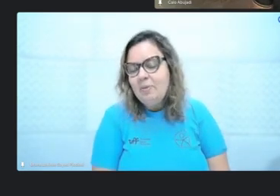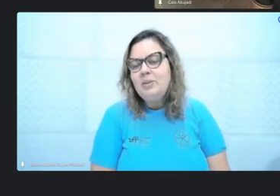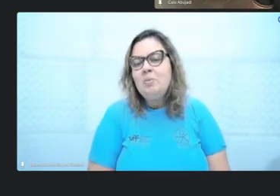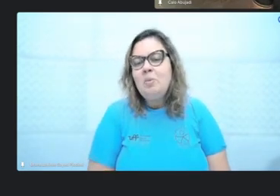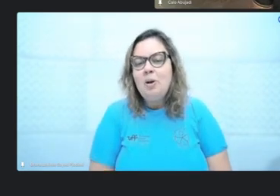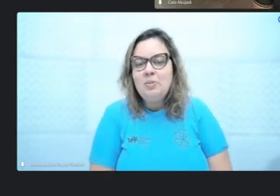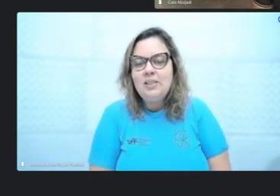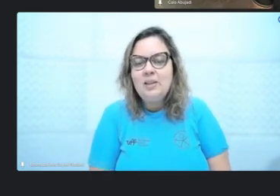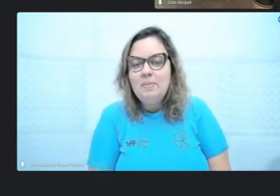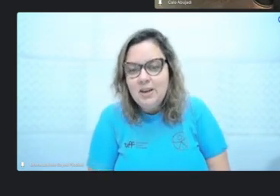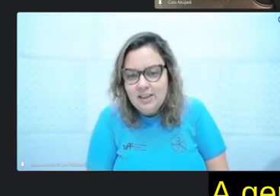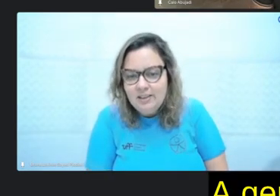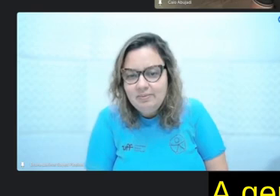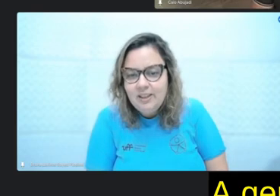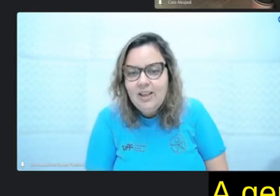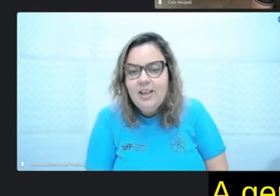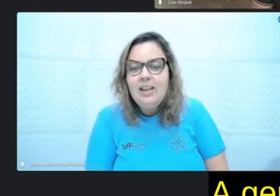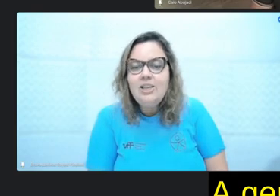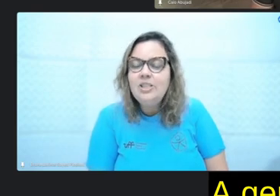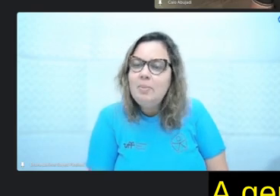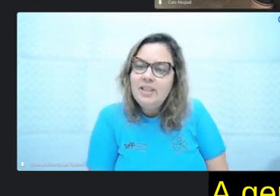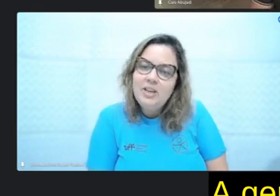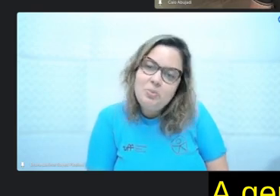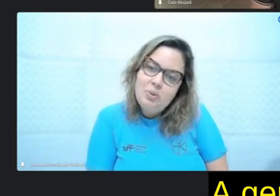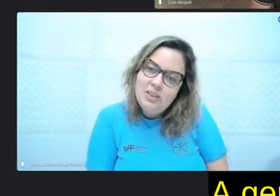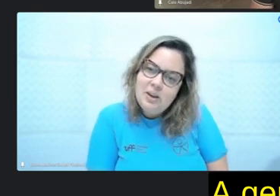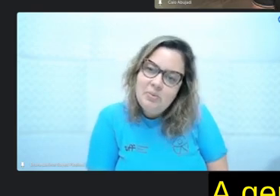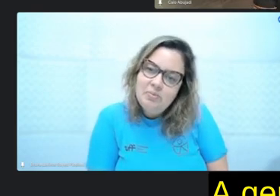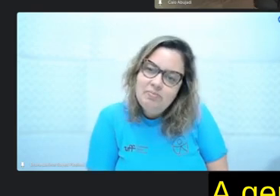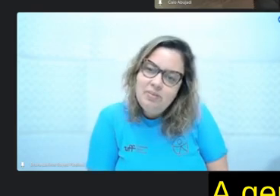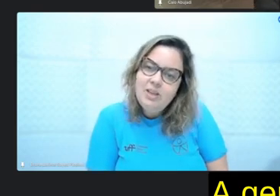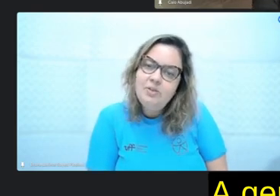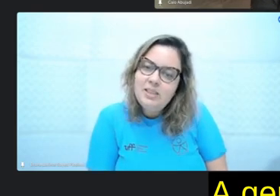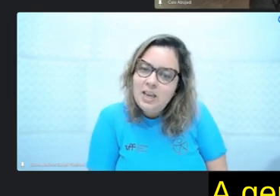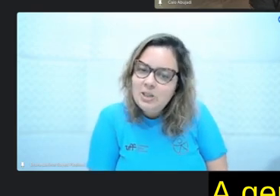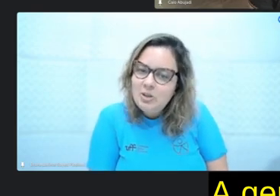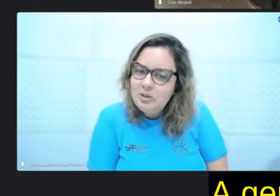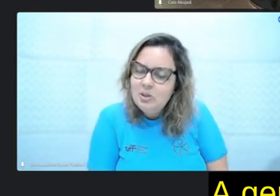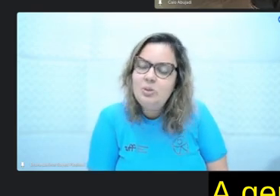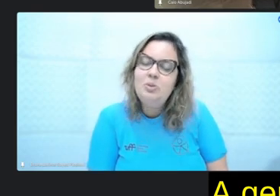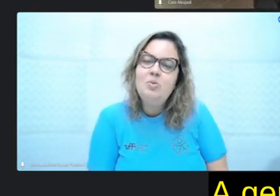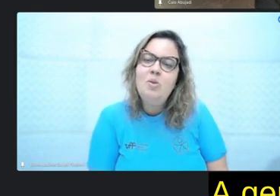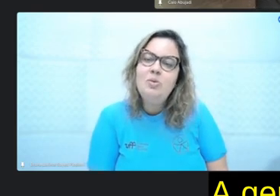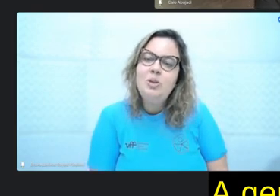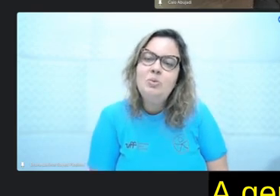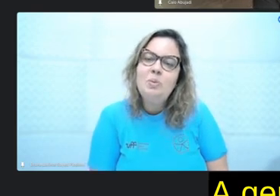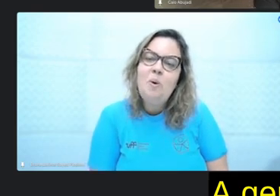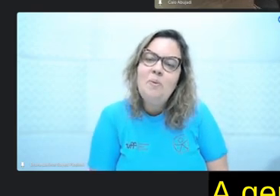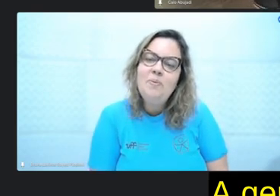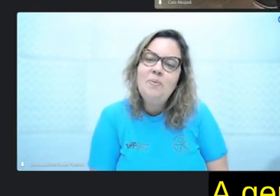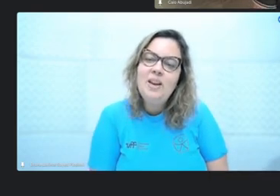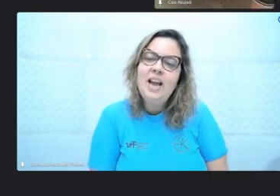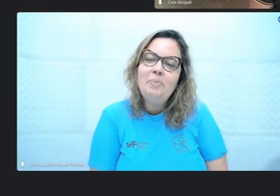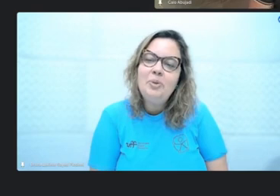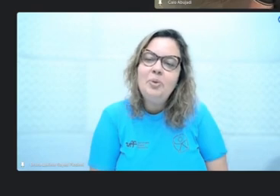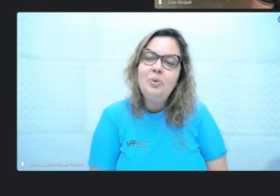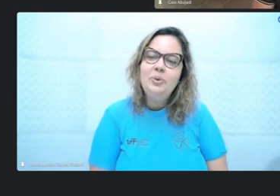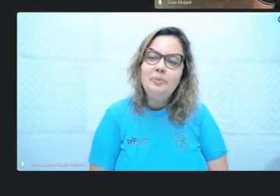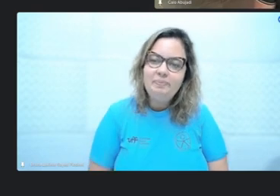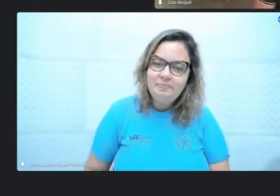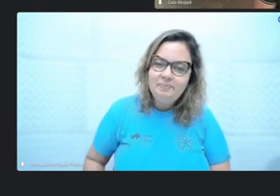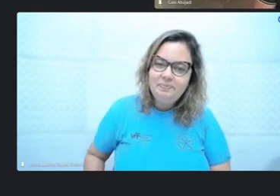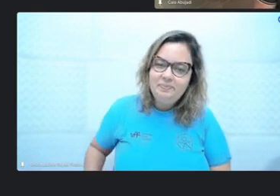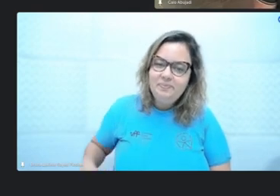desejo aí para você uma ótima semana. E a gente também está à disposição, né, de você e de todas as pessoas com autismo, tá bom? Obrigada por